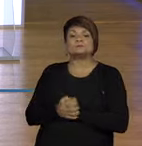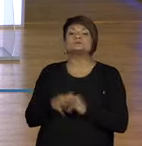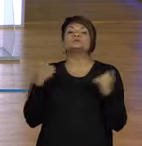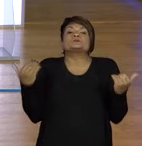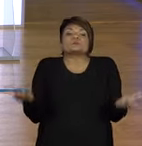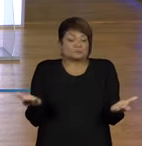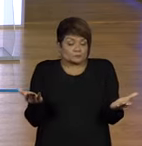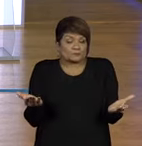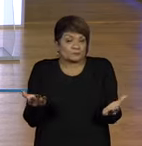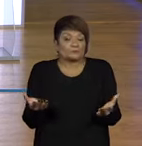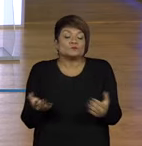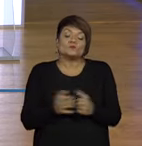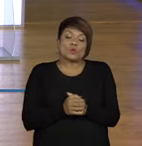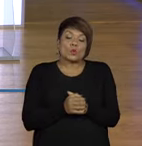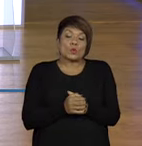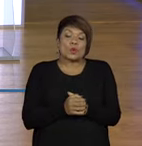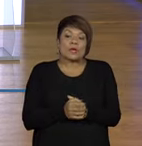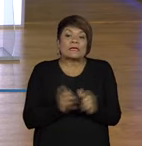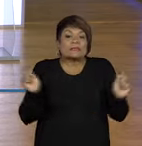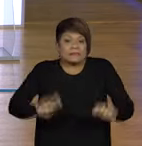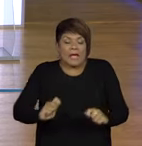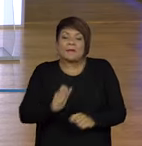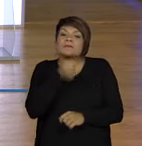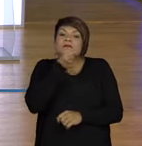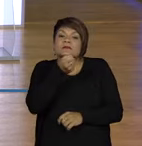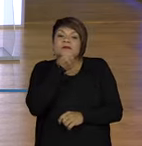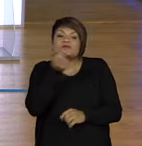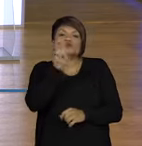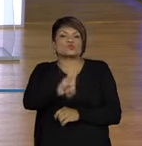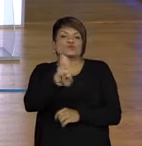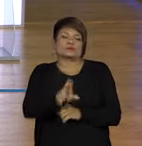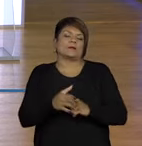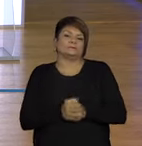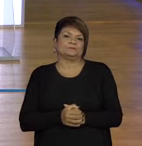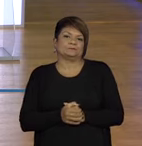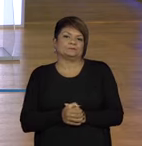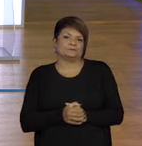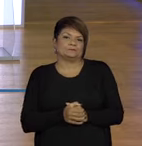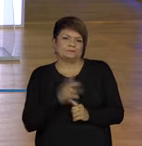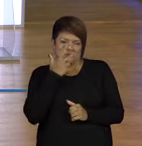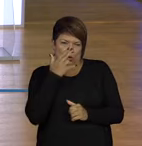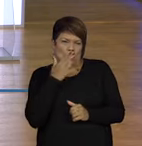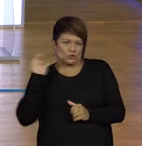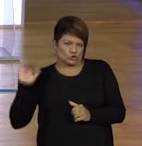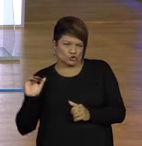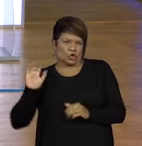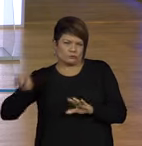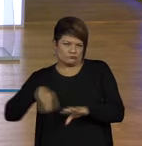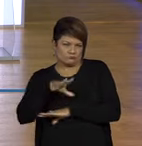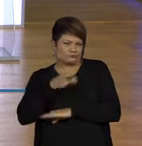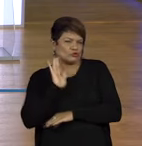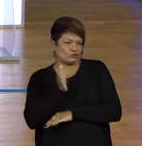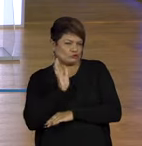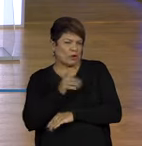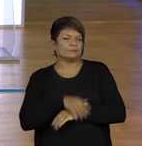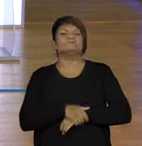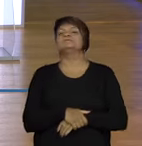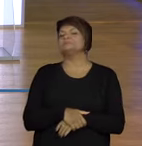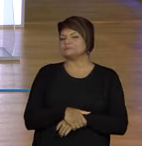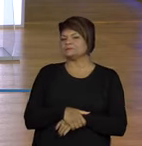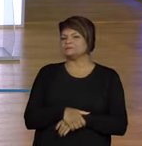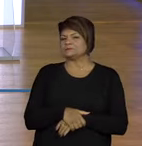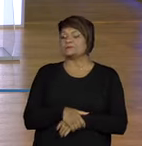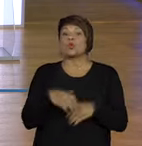podemos usar entrevistas. Acho que a professora Joyce já deu um spoiler aí. E aí, pessoal? Em